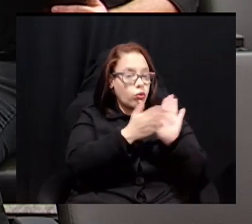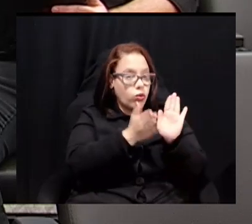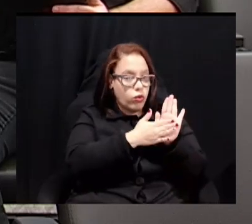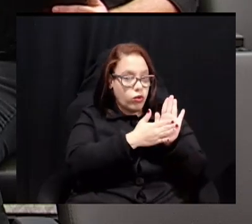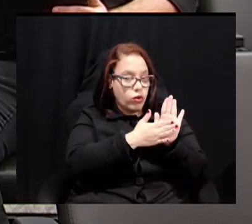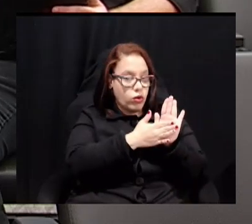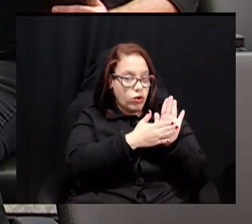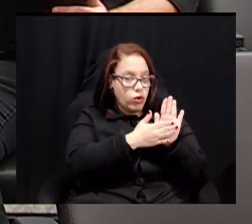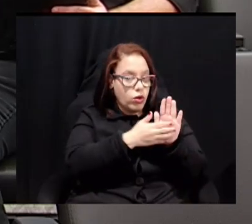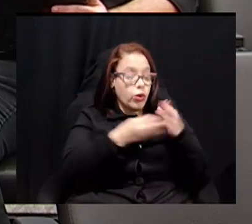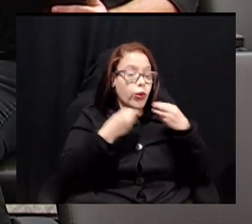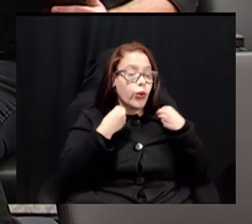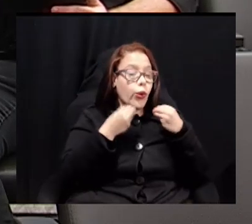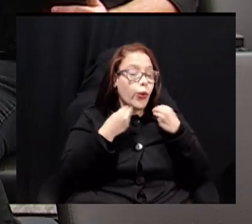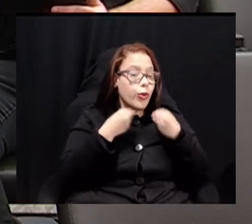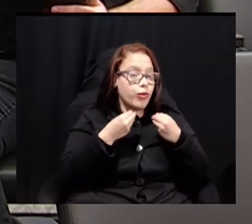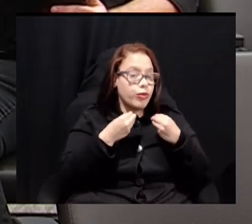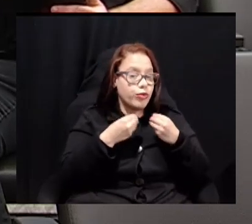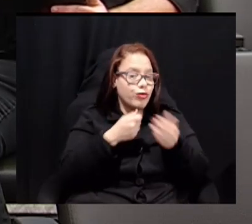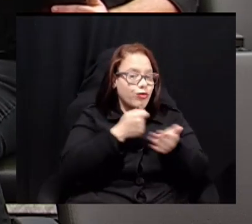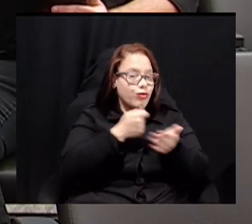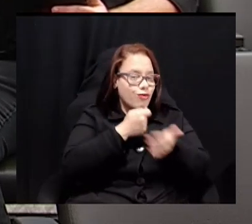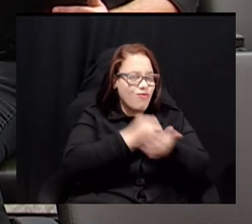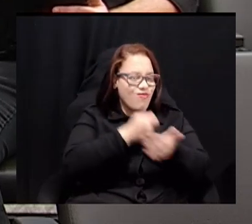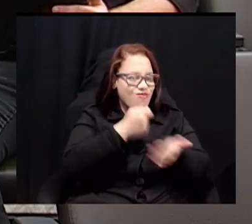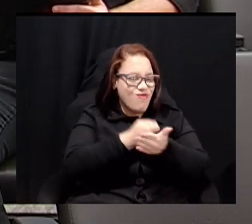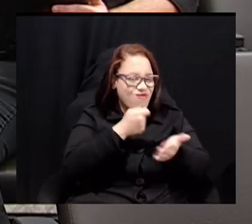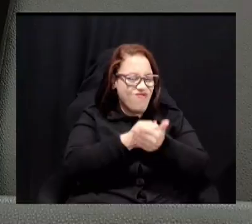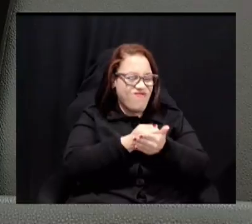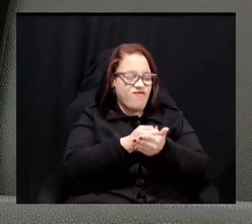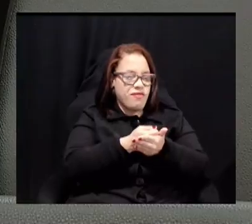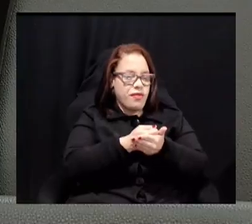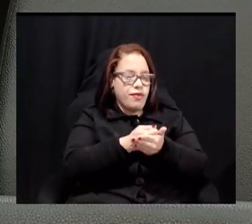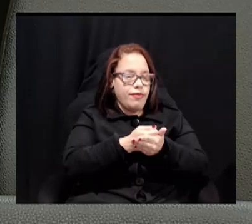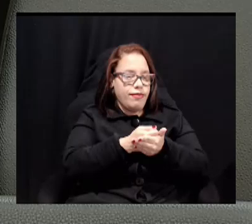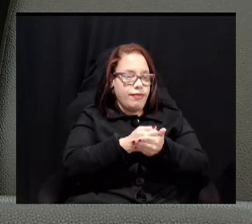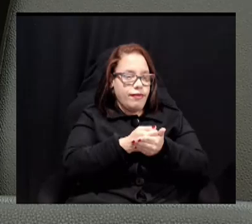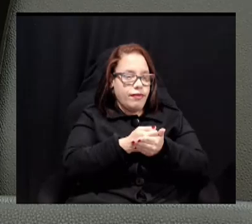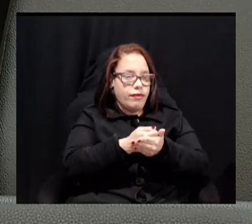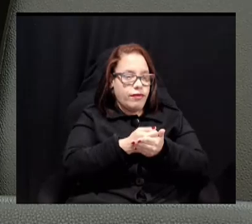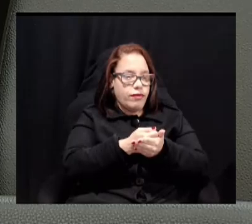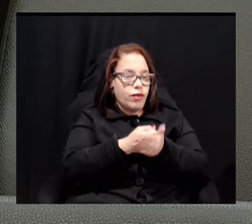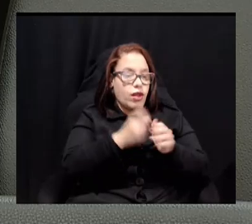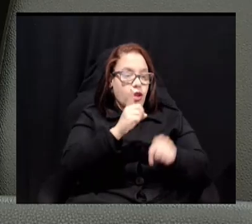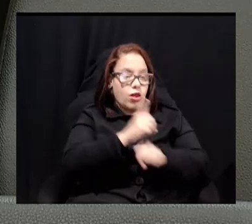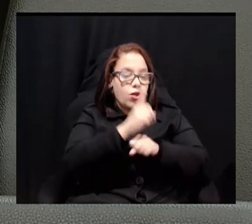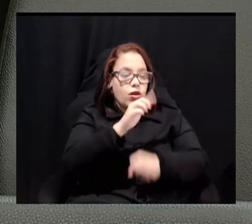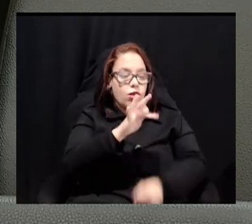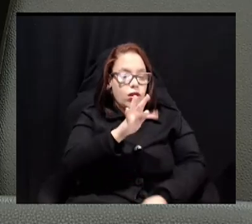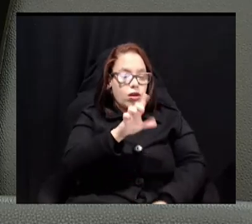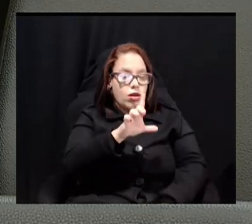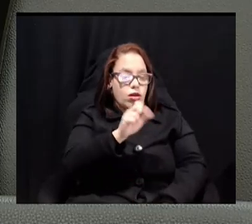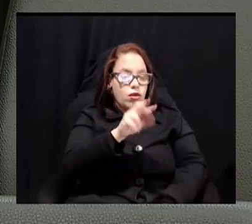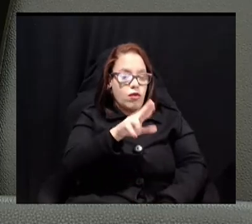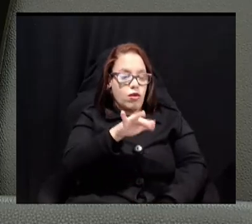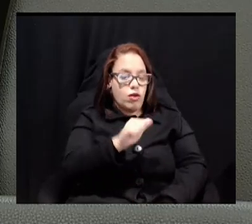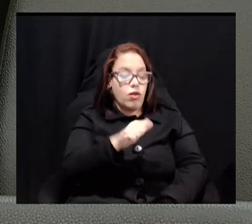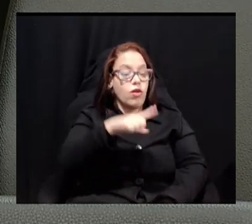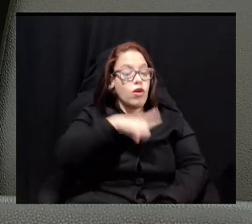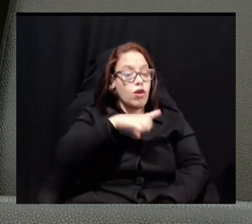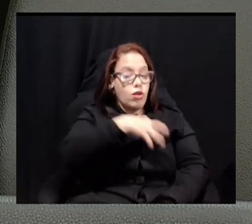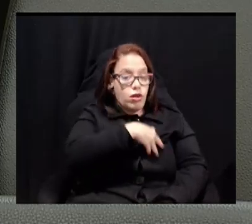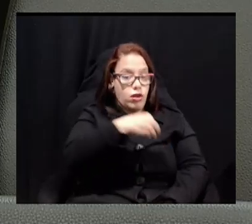como é o nível de dedicação deles a essa causa. A doutora Flávia tem um filho, e o doutor